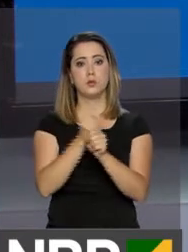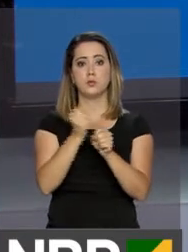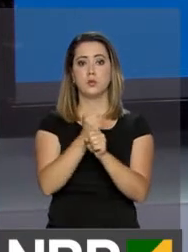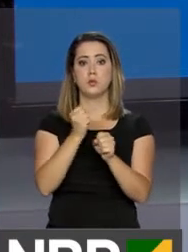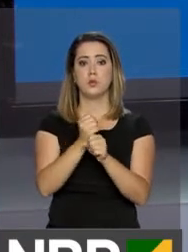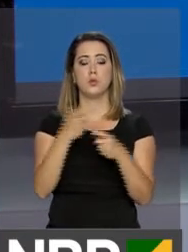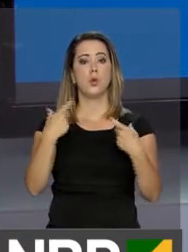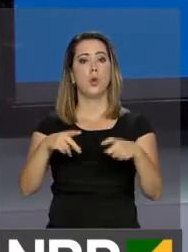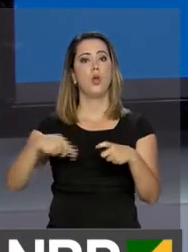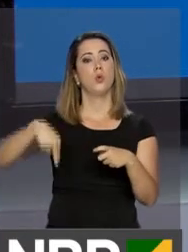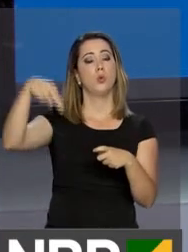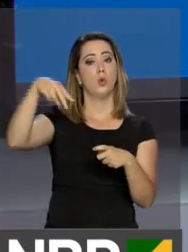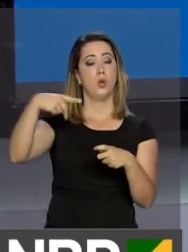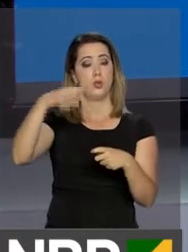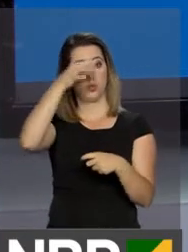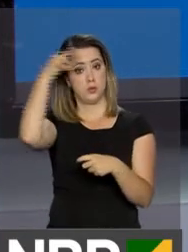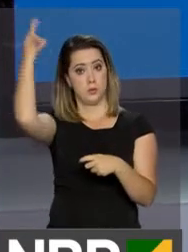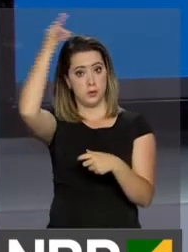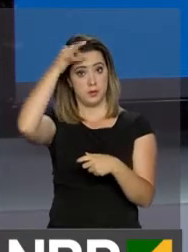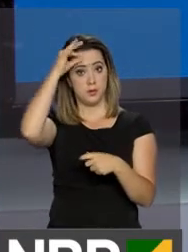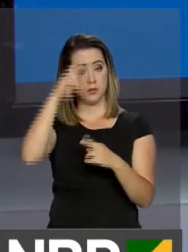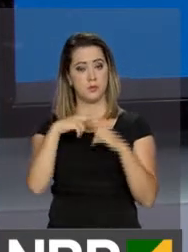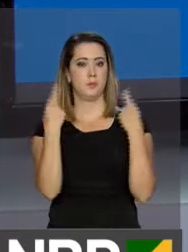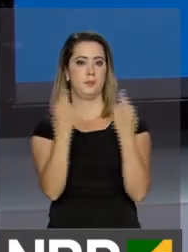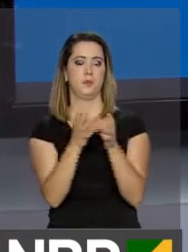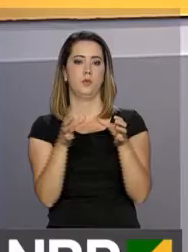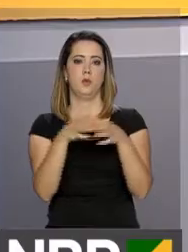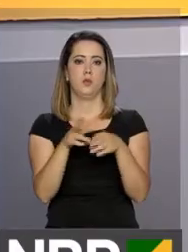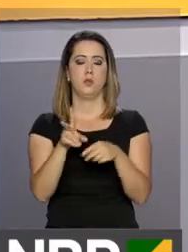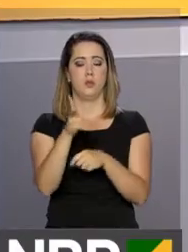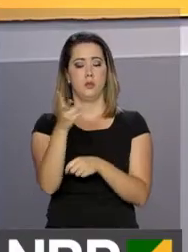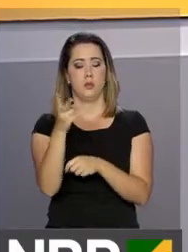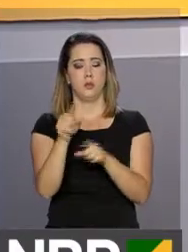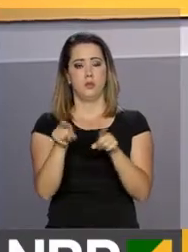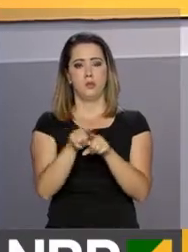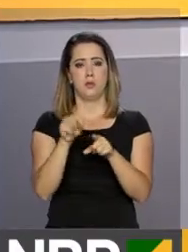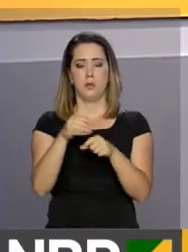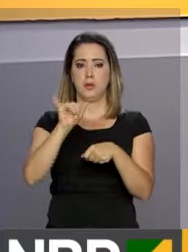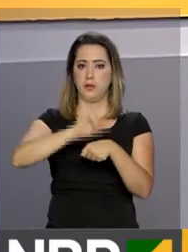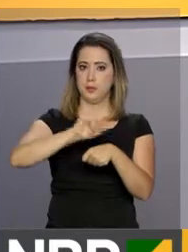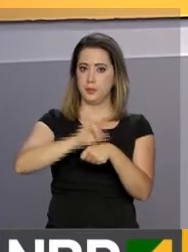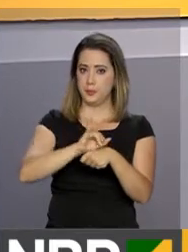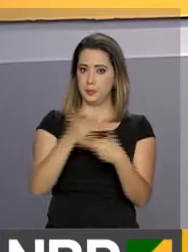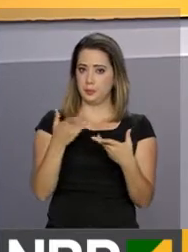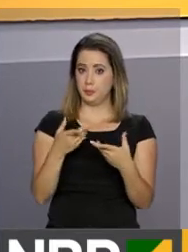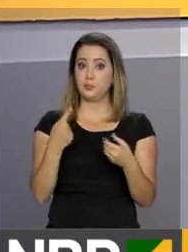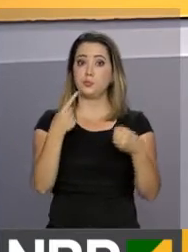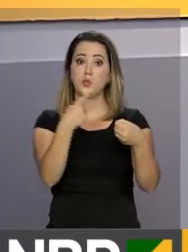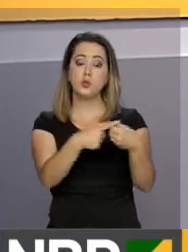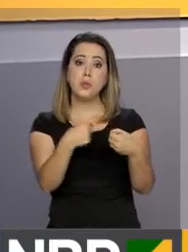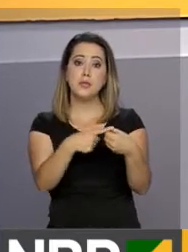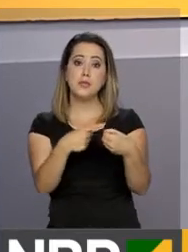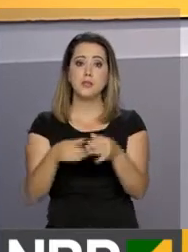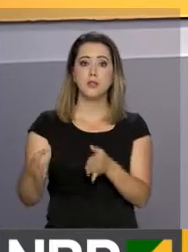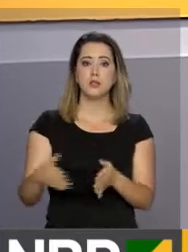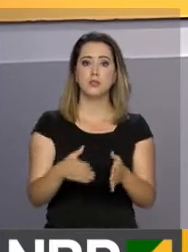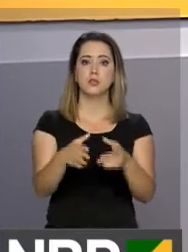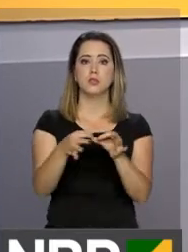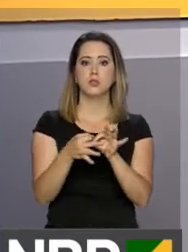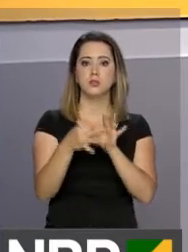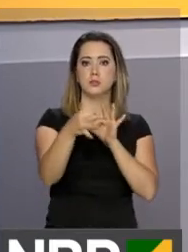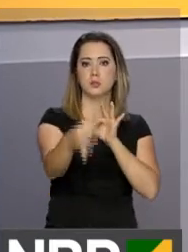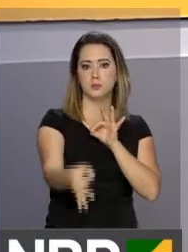região norte do estado e participou de reuniões em Vitória. No município de Jaguaré, uma rodovia ligando a